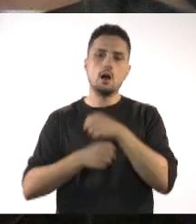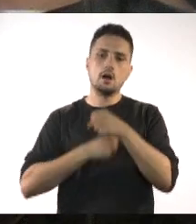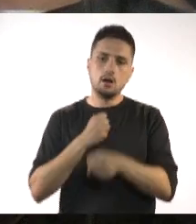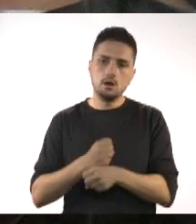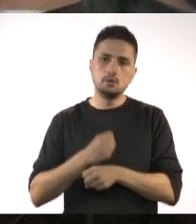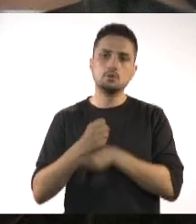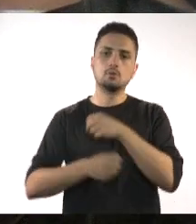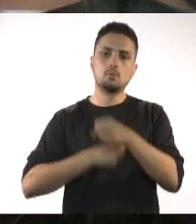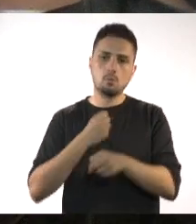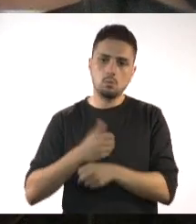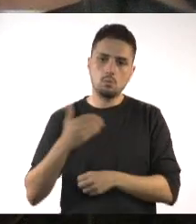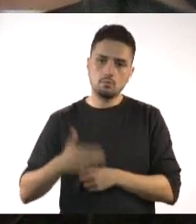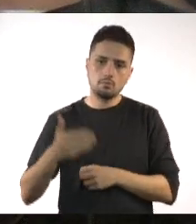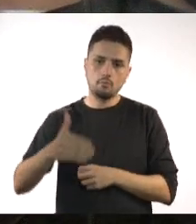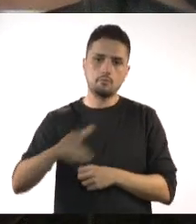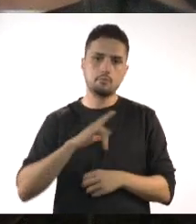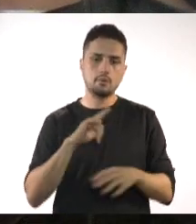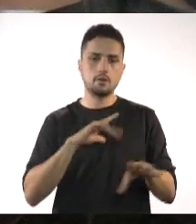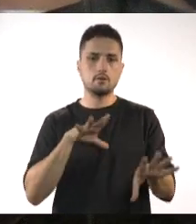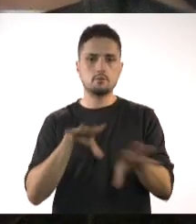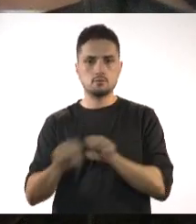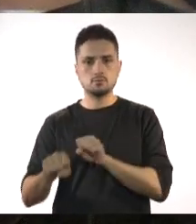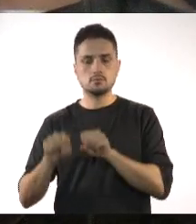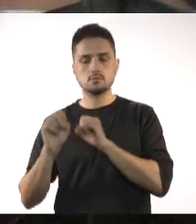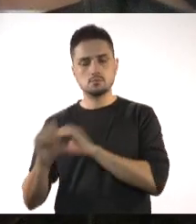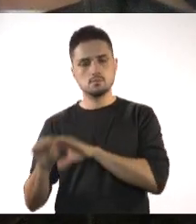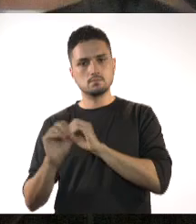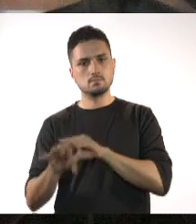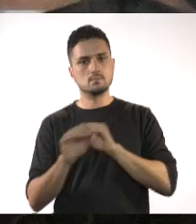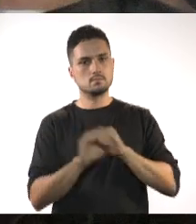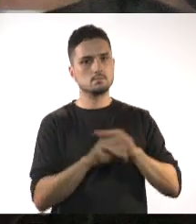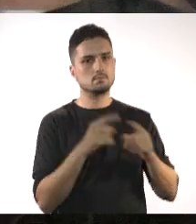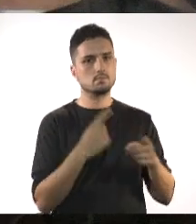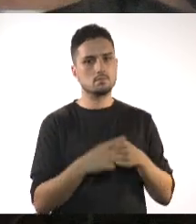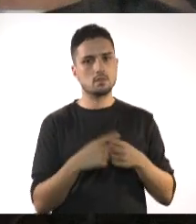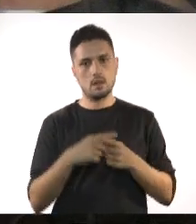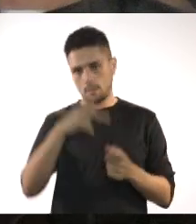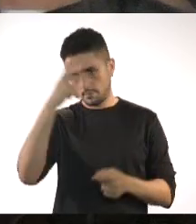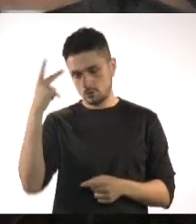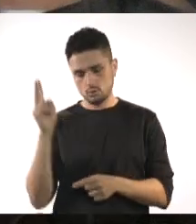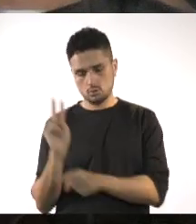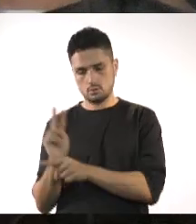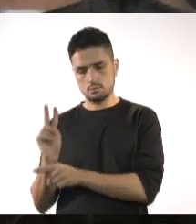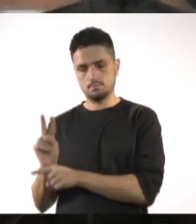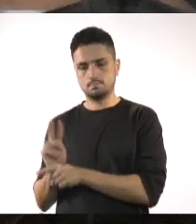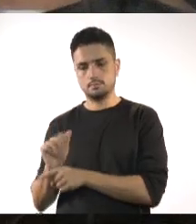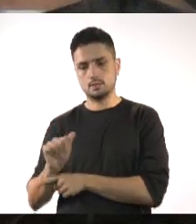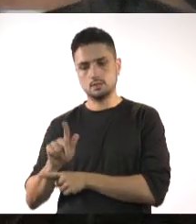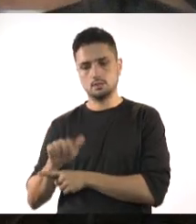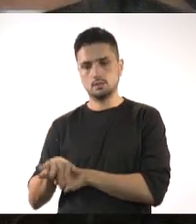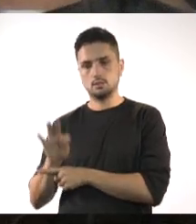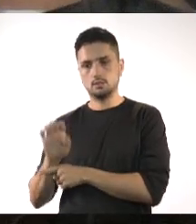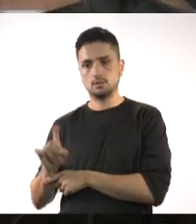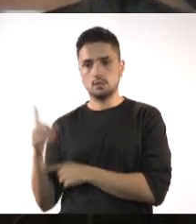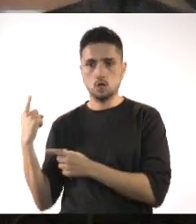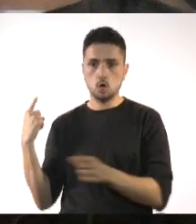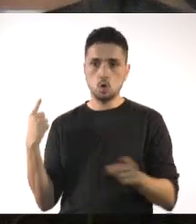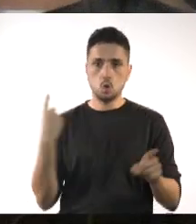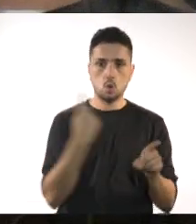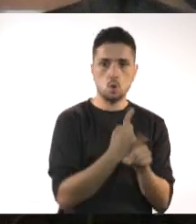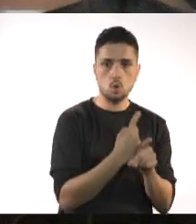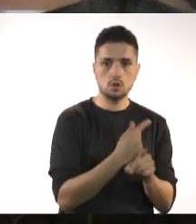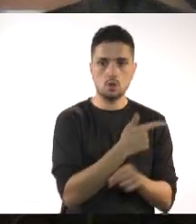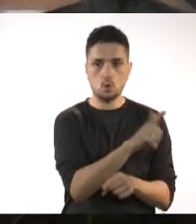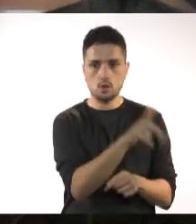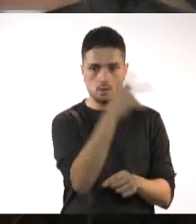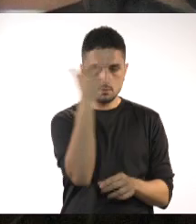vem fazendo formações para que esse agente ele vá ao encontro do outro e